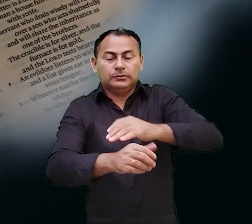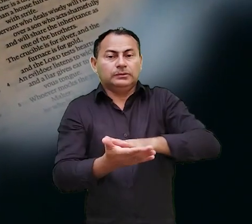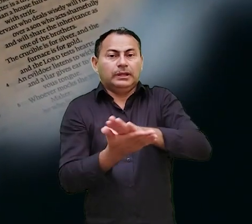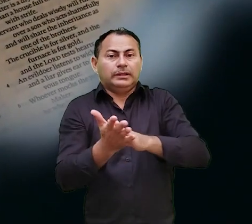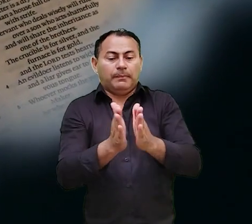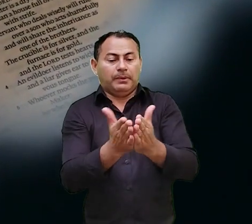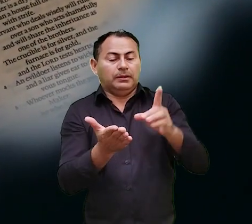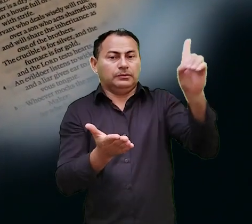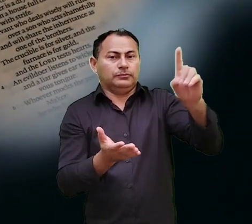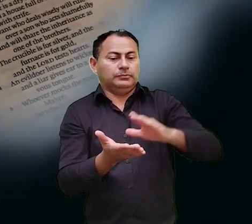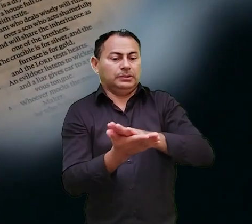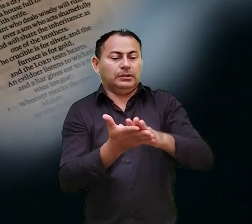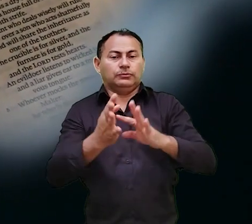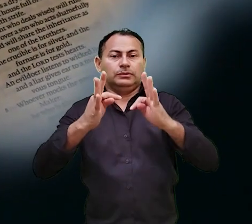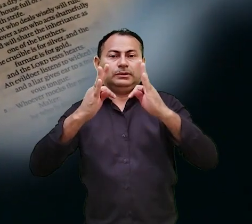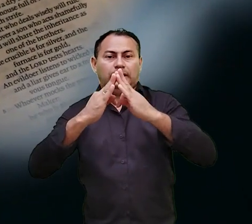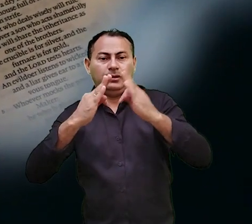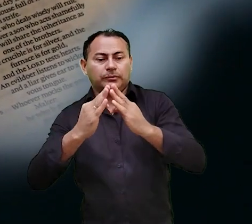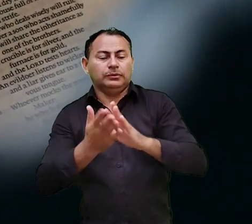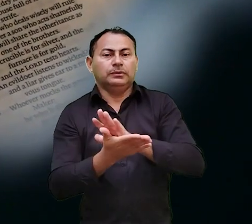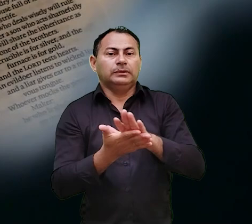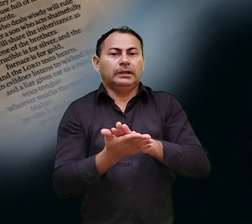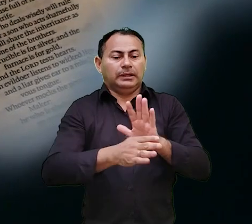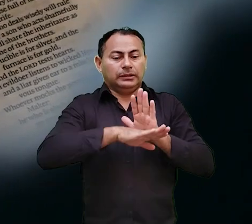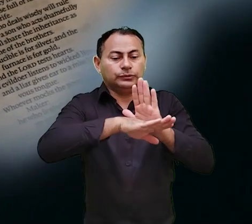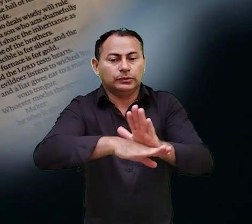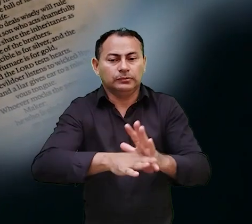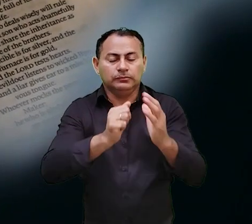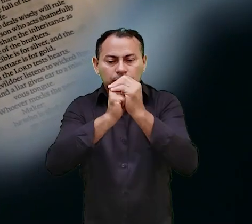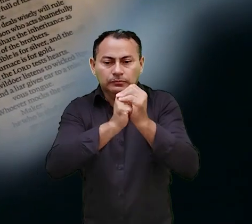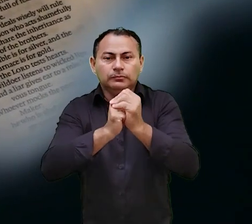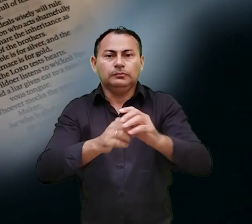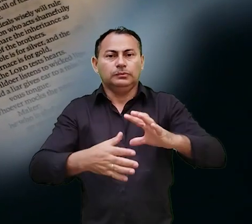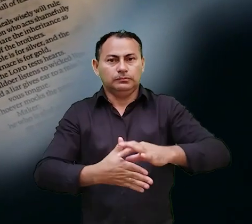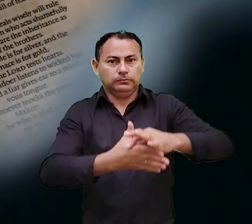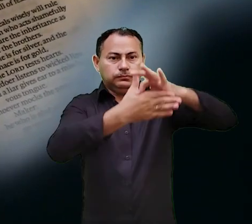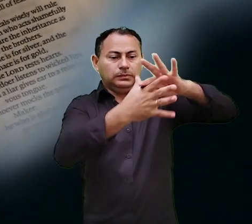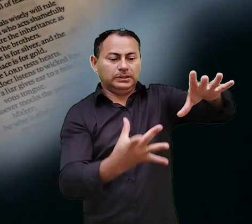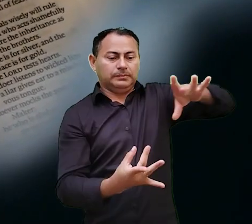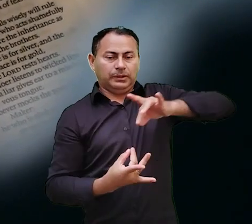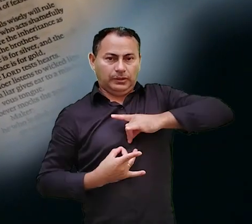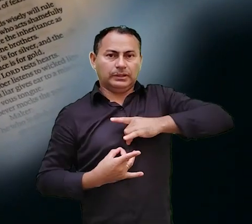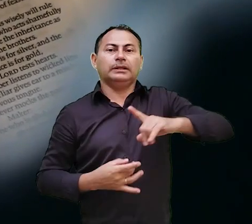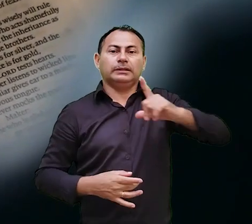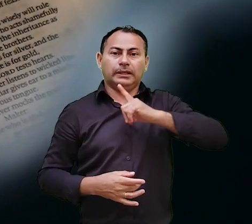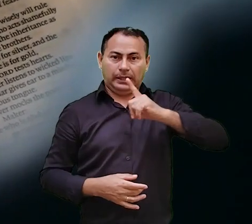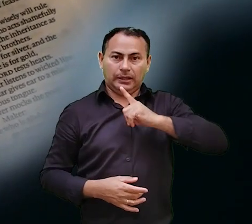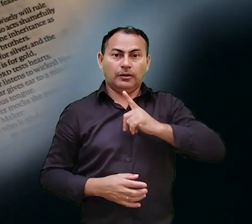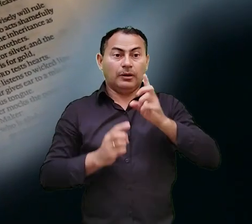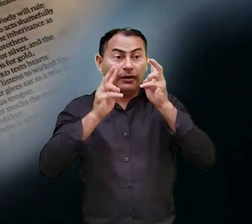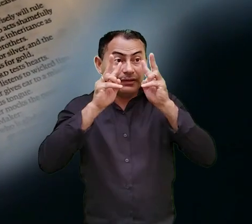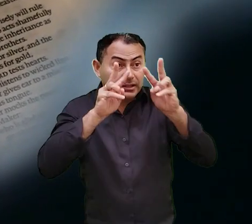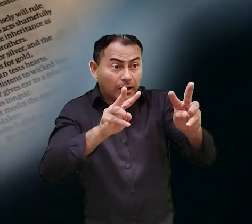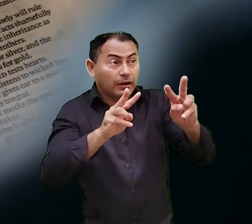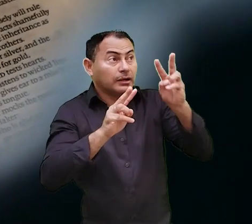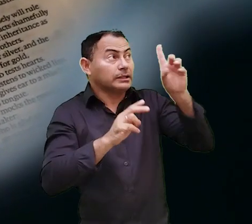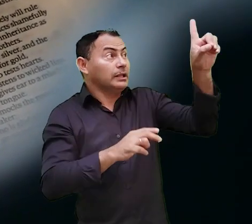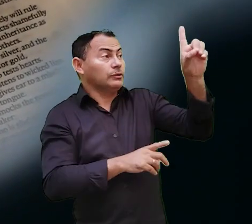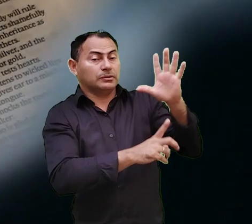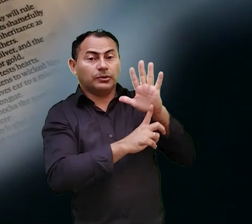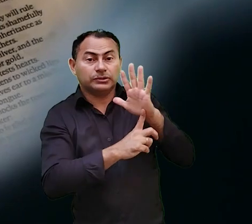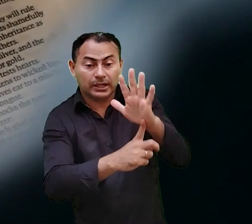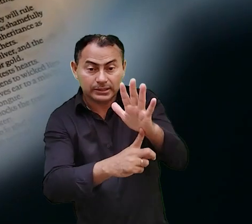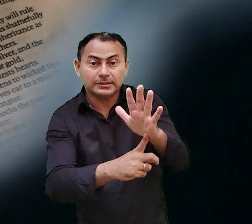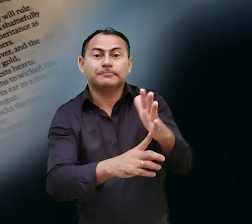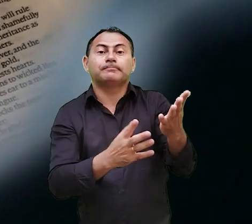mais Jerusalém, nem a palavra de Deus, nem o templo, nem ajuda para adoração. Por isso o líder espiritual deles teria que ter uma